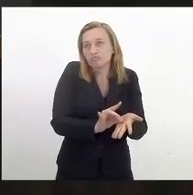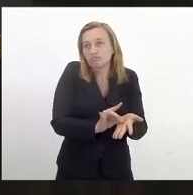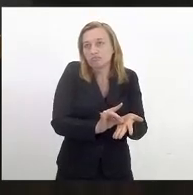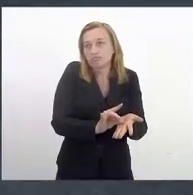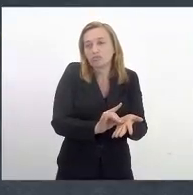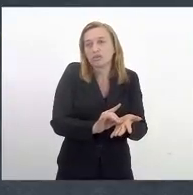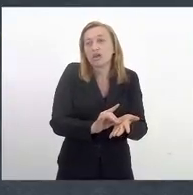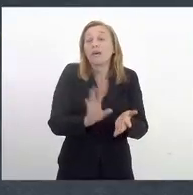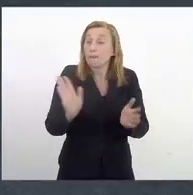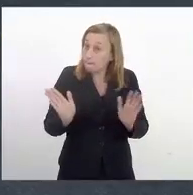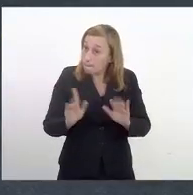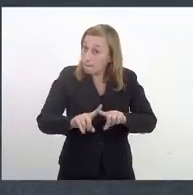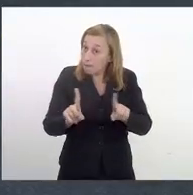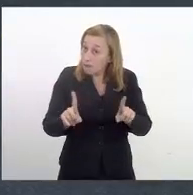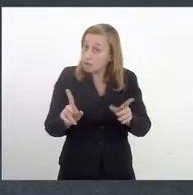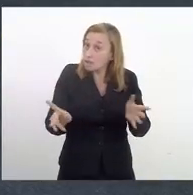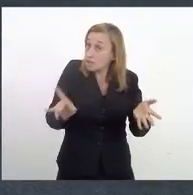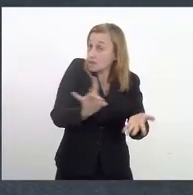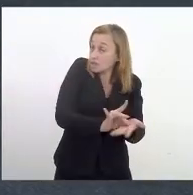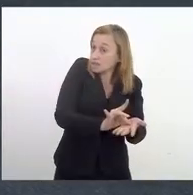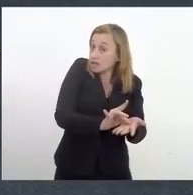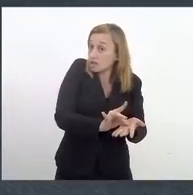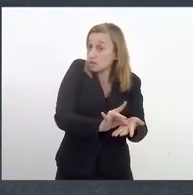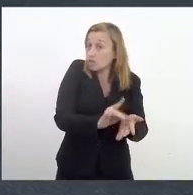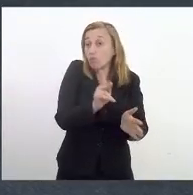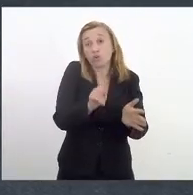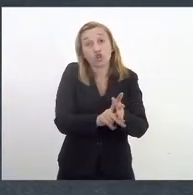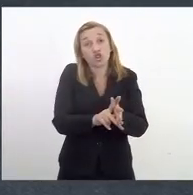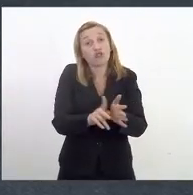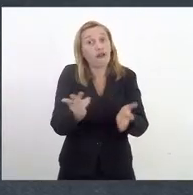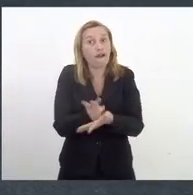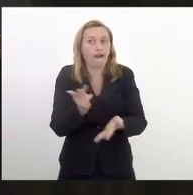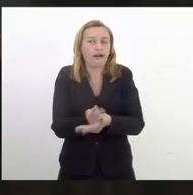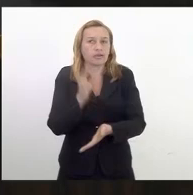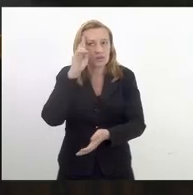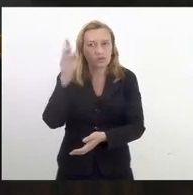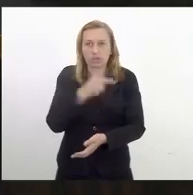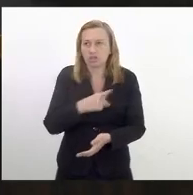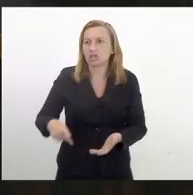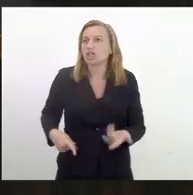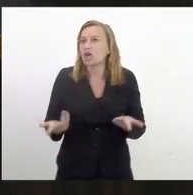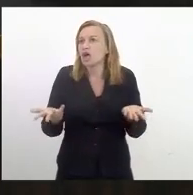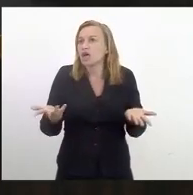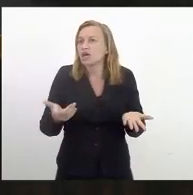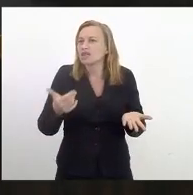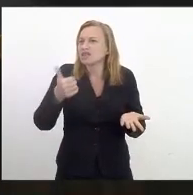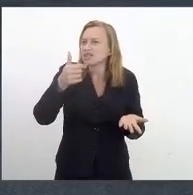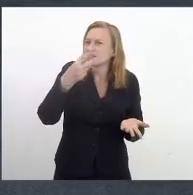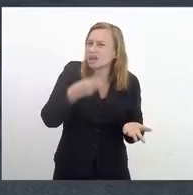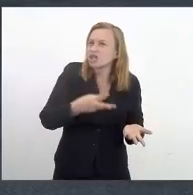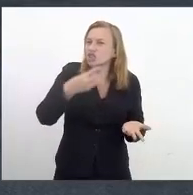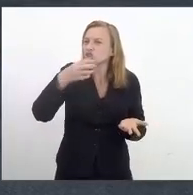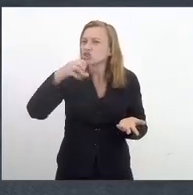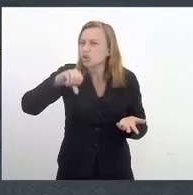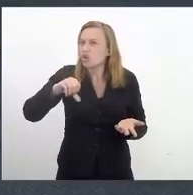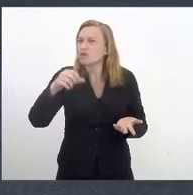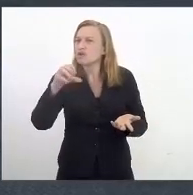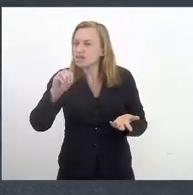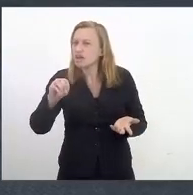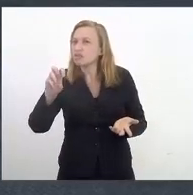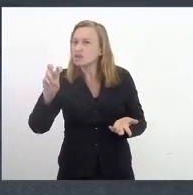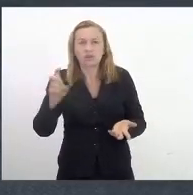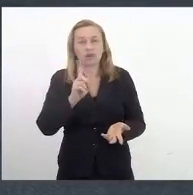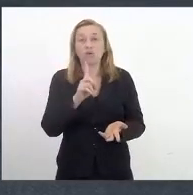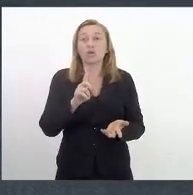tá sendo o projeto errado seu presidente 3905 Não é esse projeto Não antes